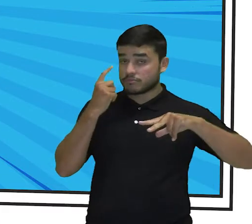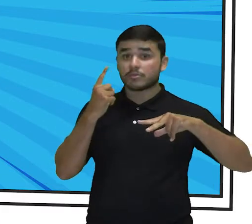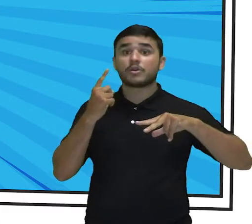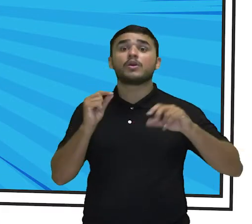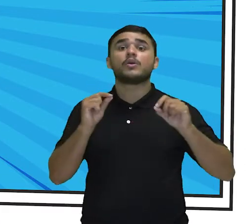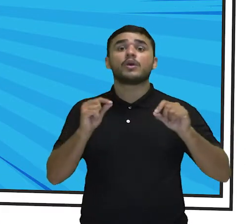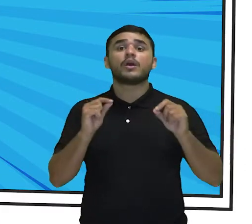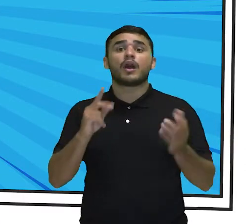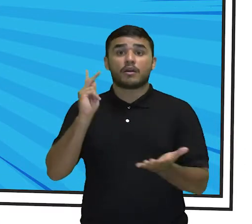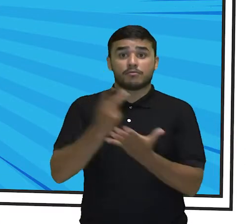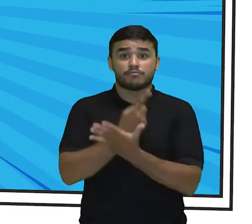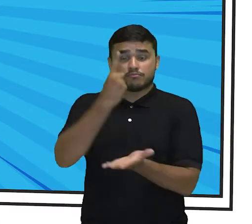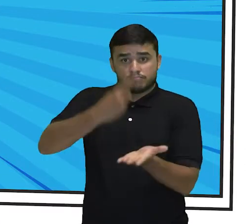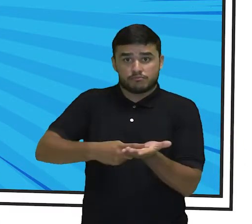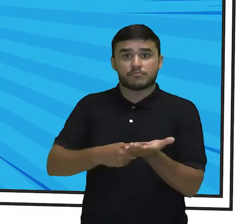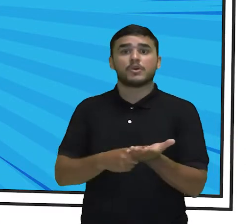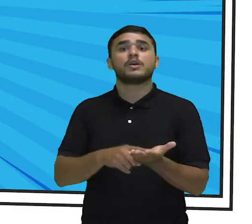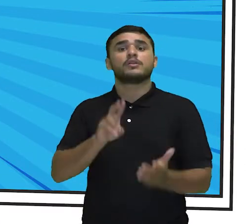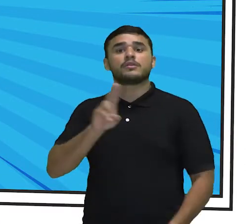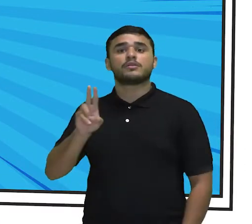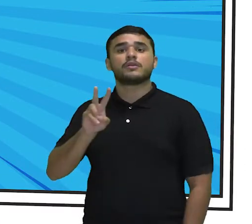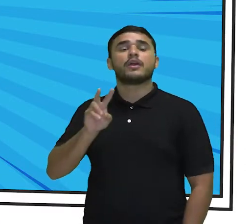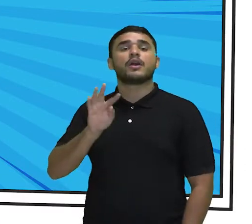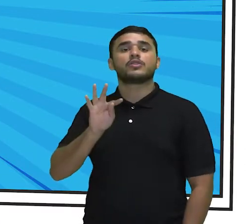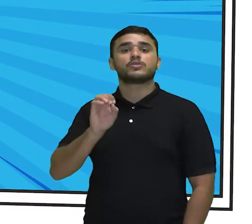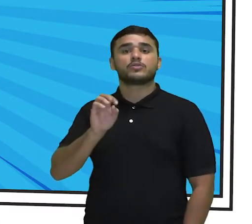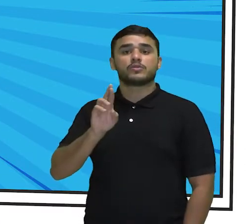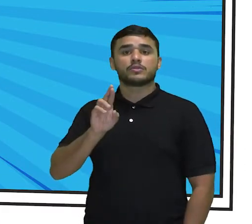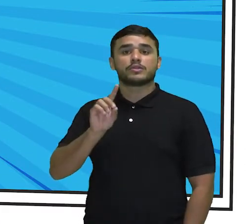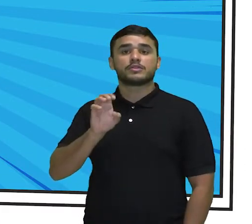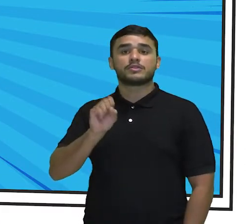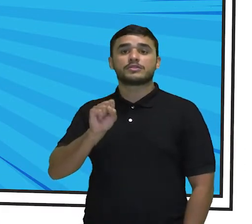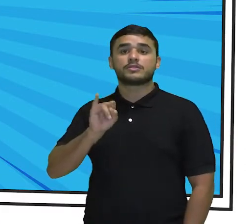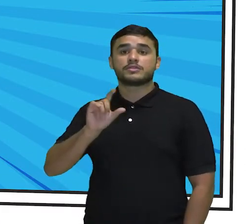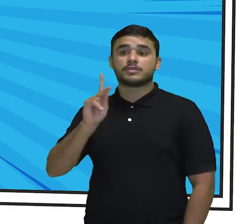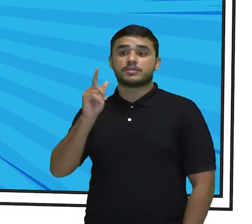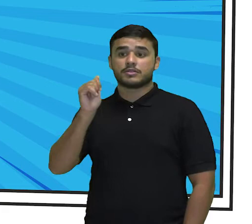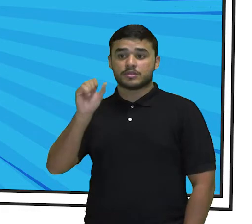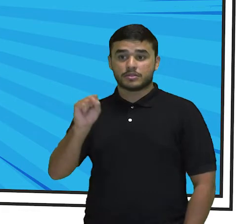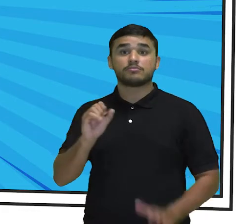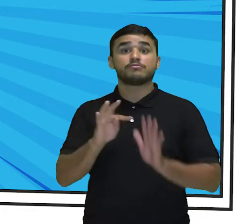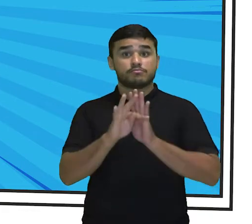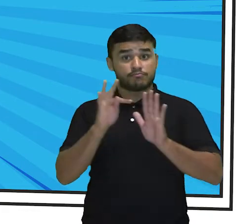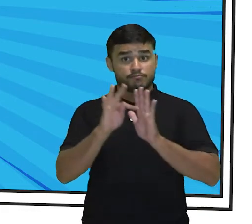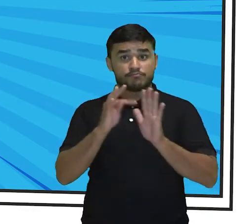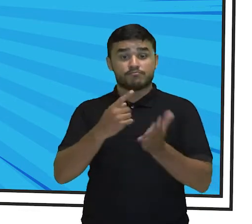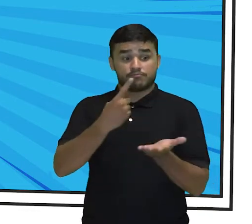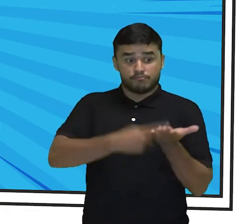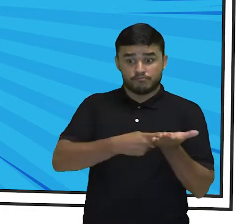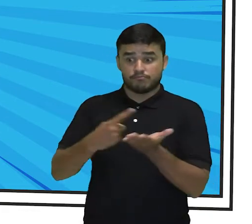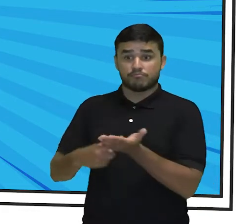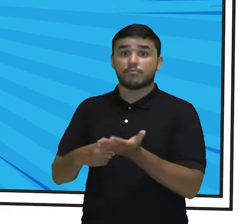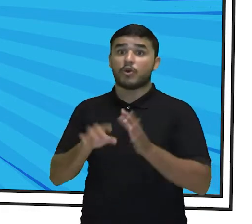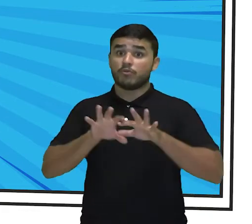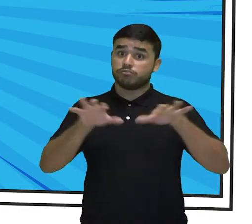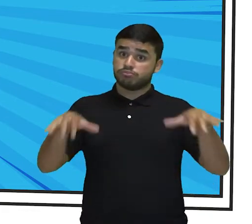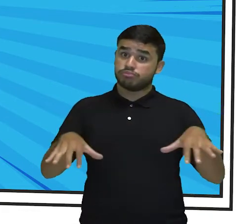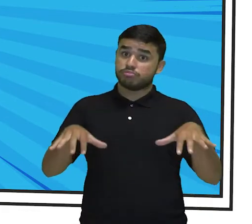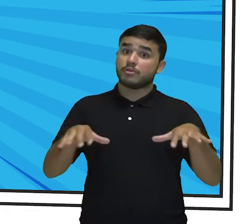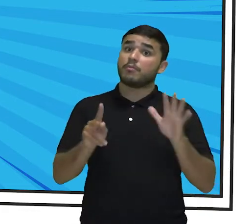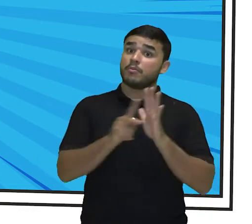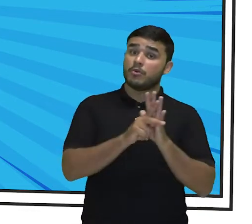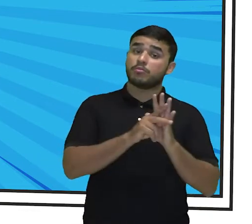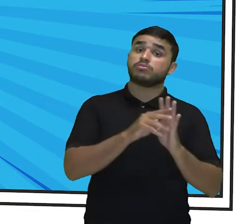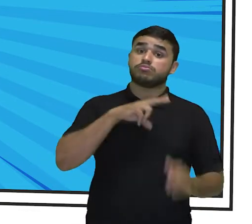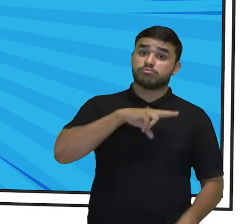divisão através de um tratado chamado de Tratado de Tordesilhas. Uma parte era de Portugal, outra parte era da Espanha.